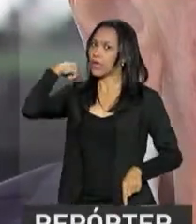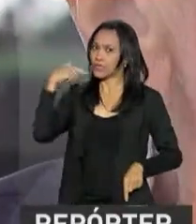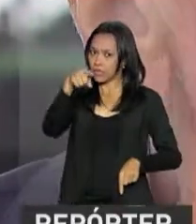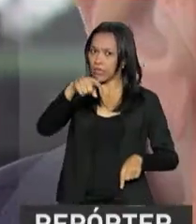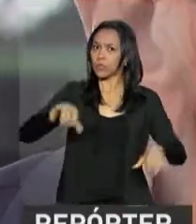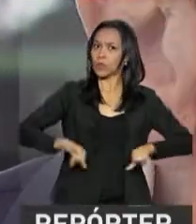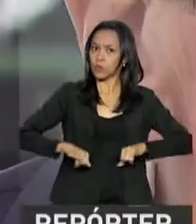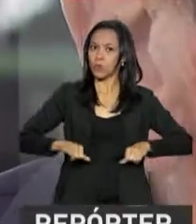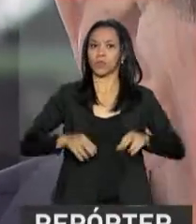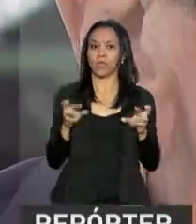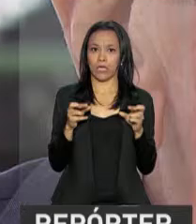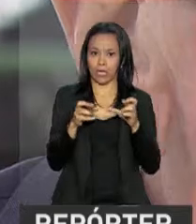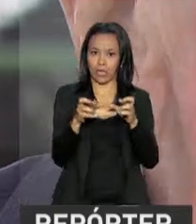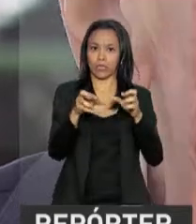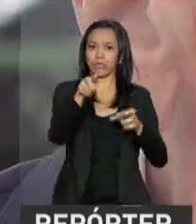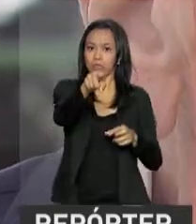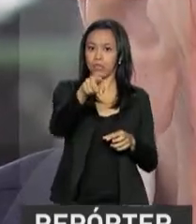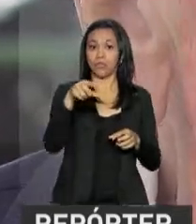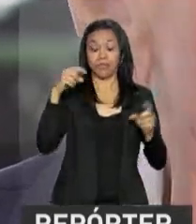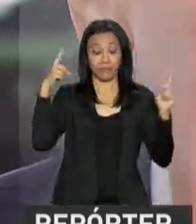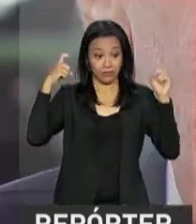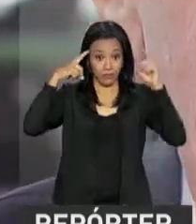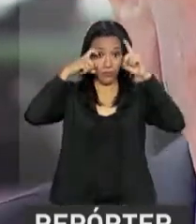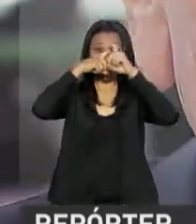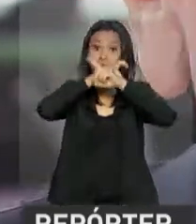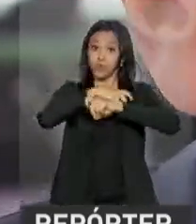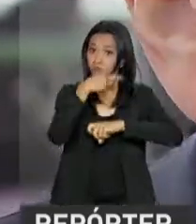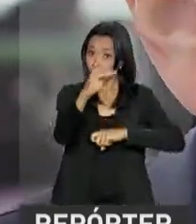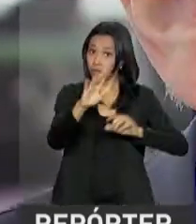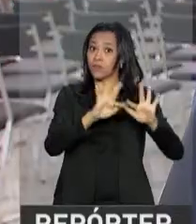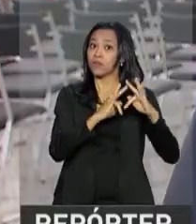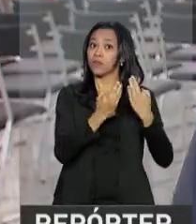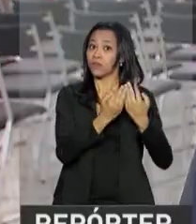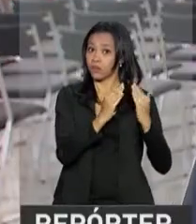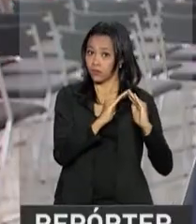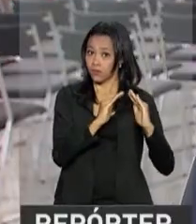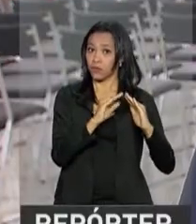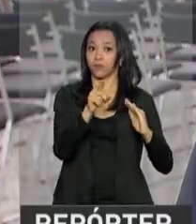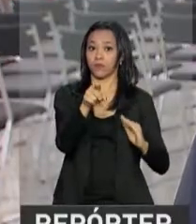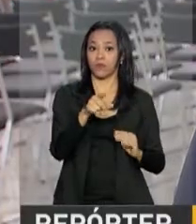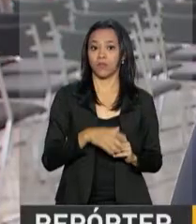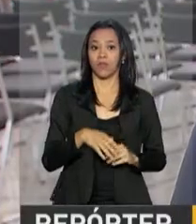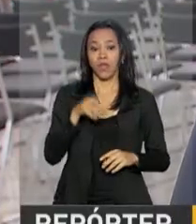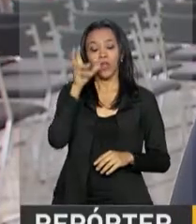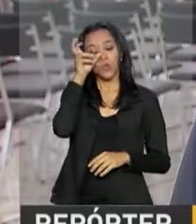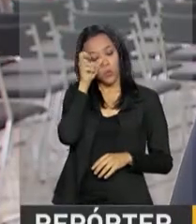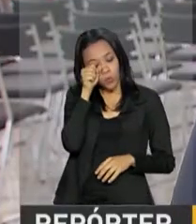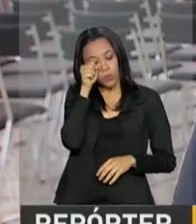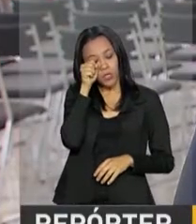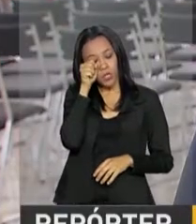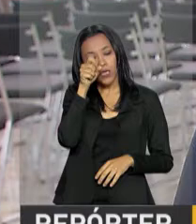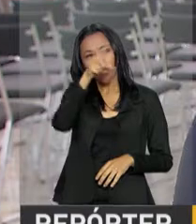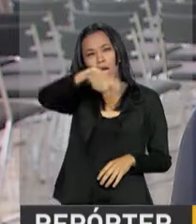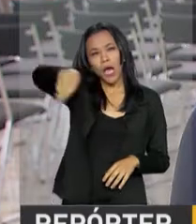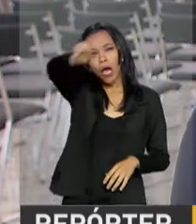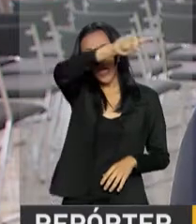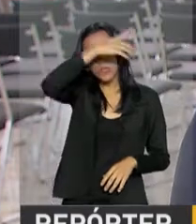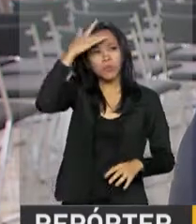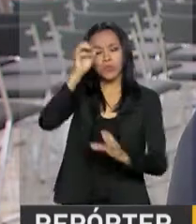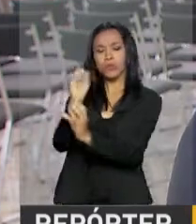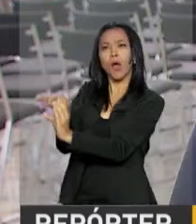ea situação dentro de casa não estava nada fácil fomos dormir poupadores e